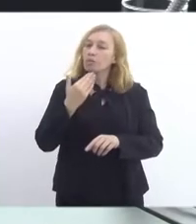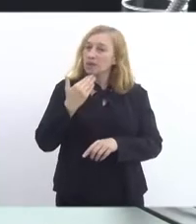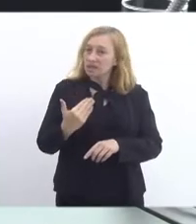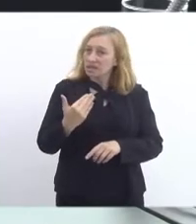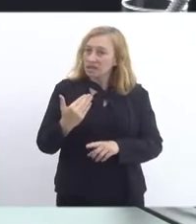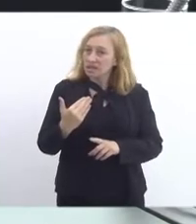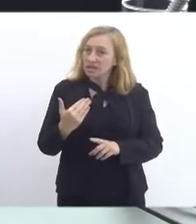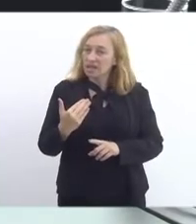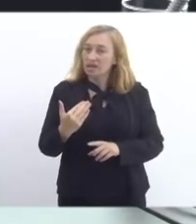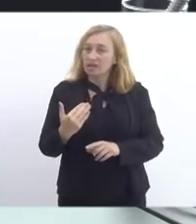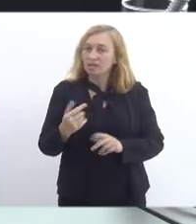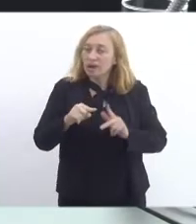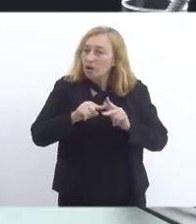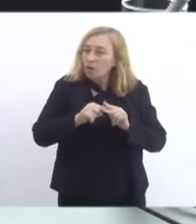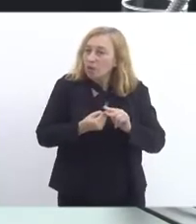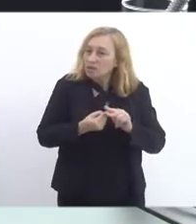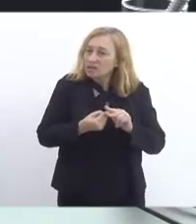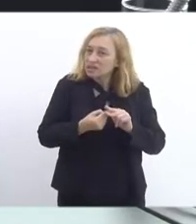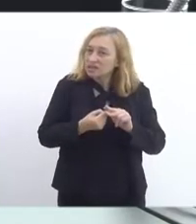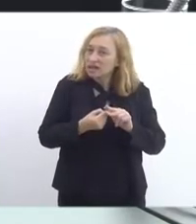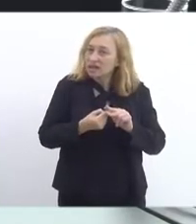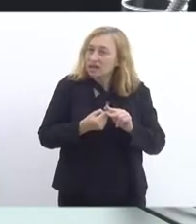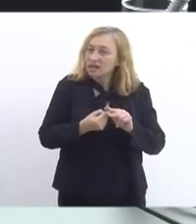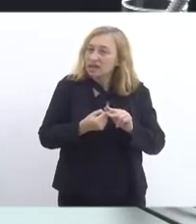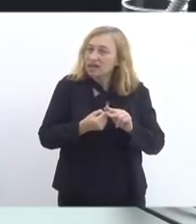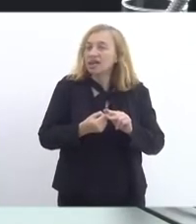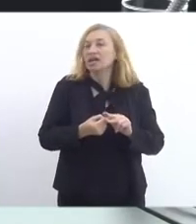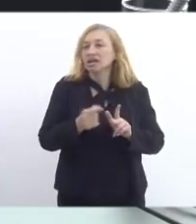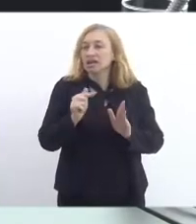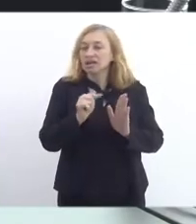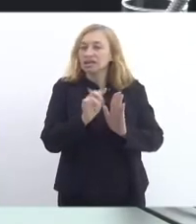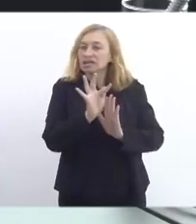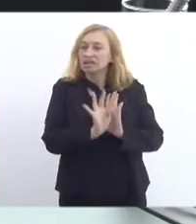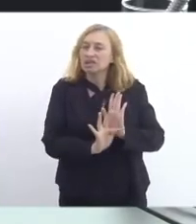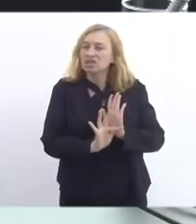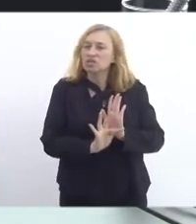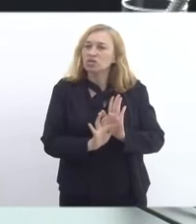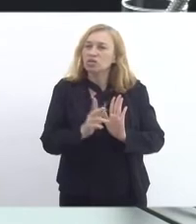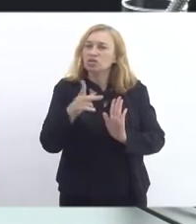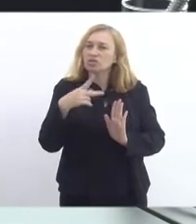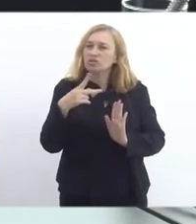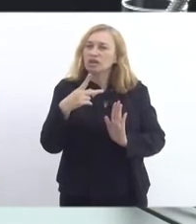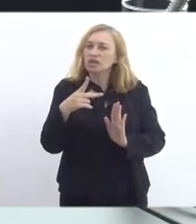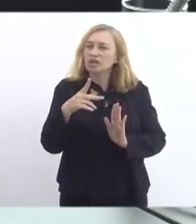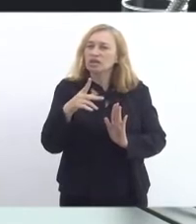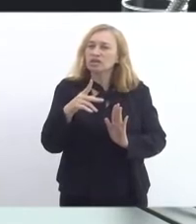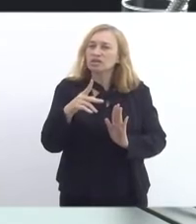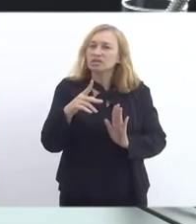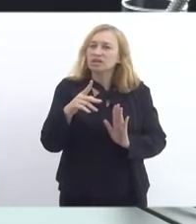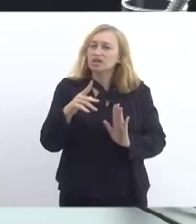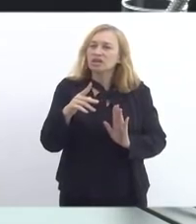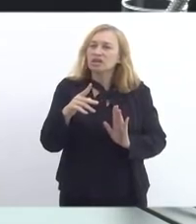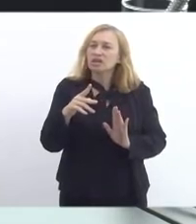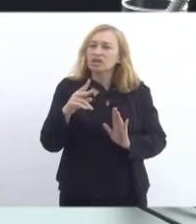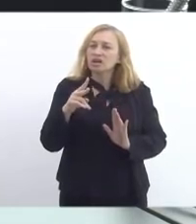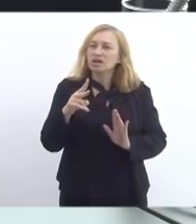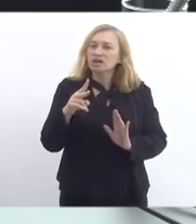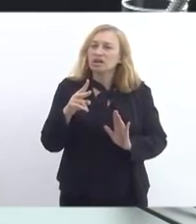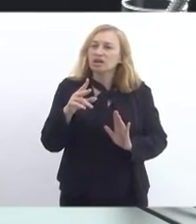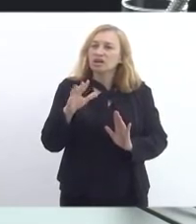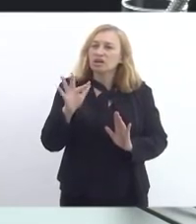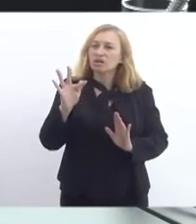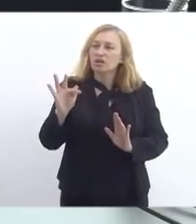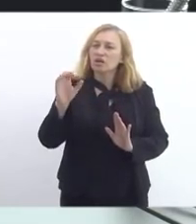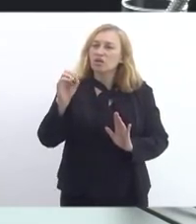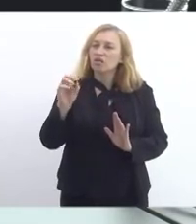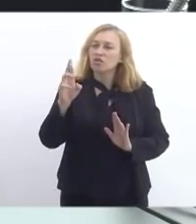recorrer ao... E quando bota aqui forças de segurança,